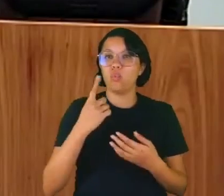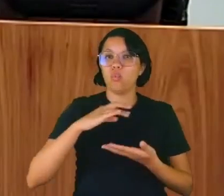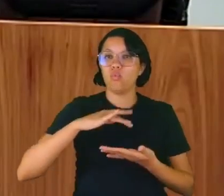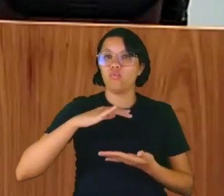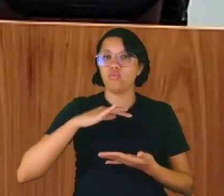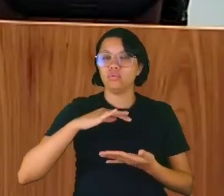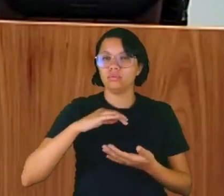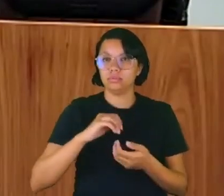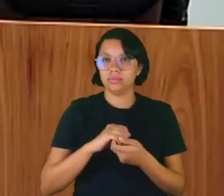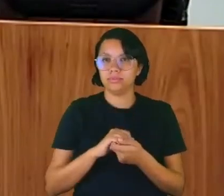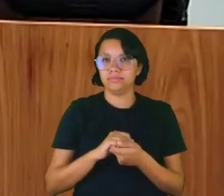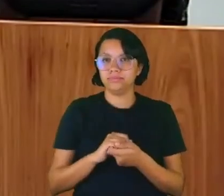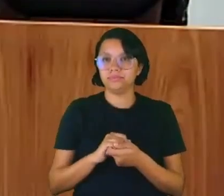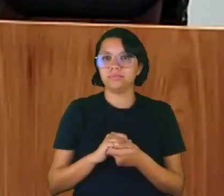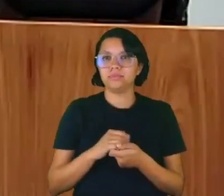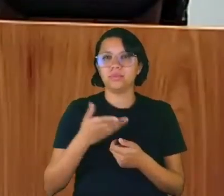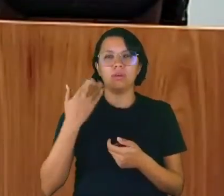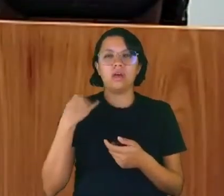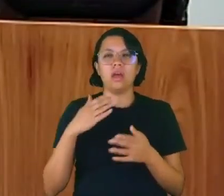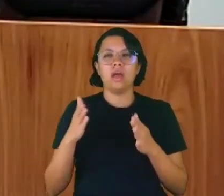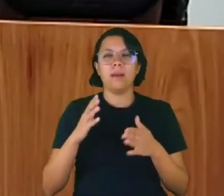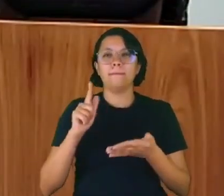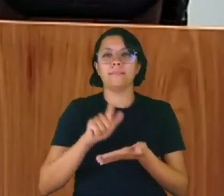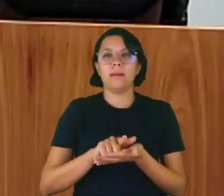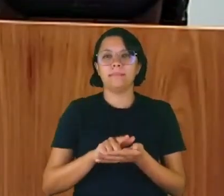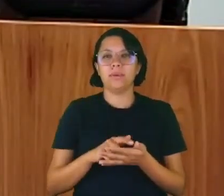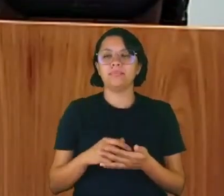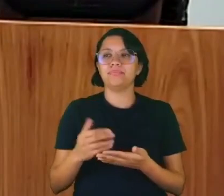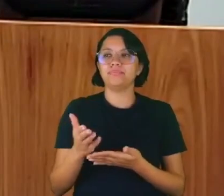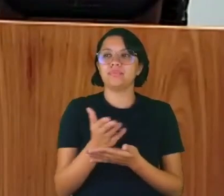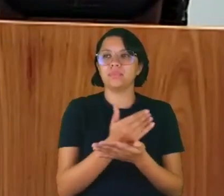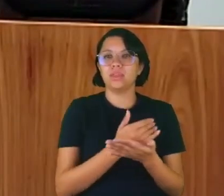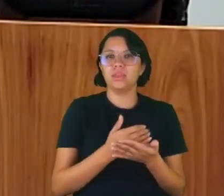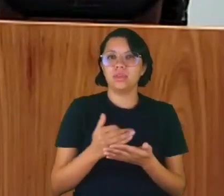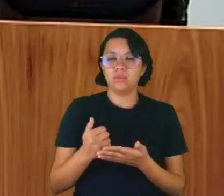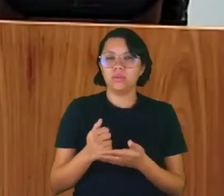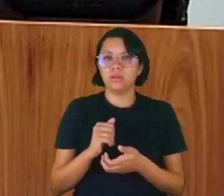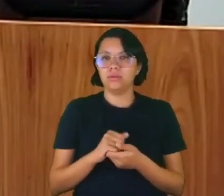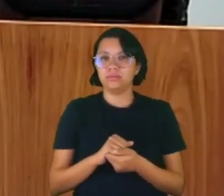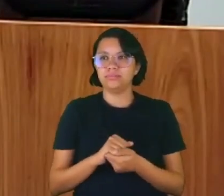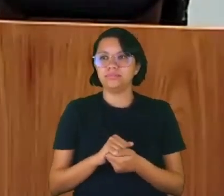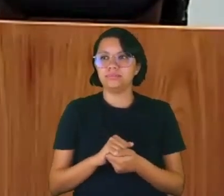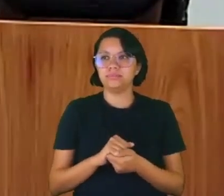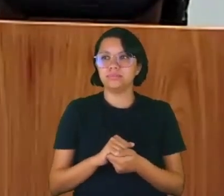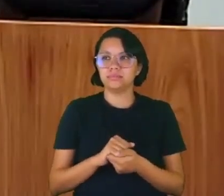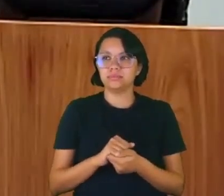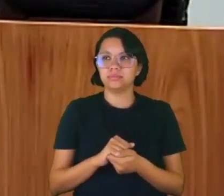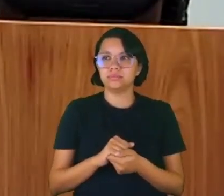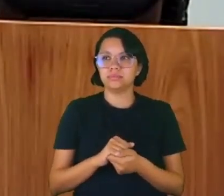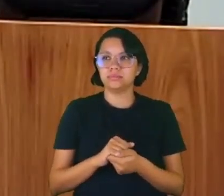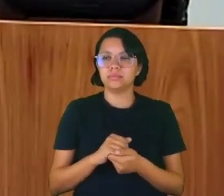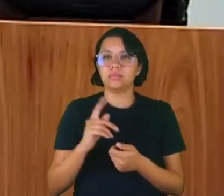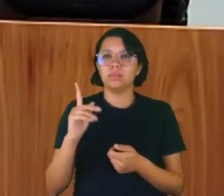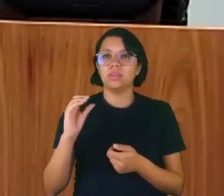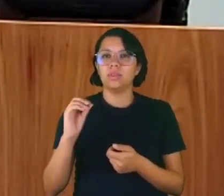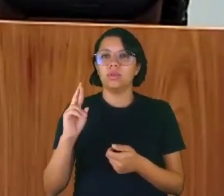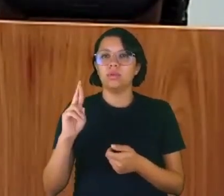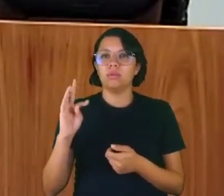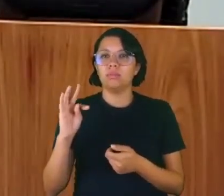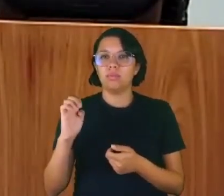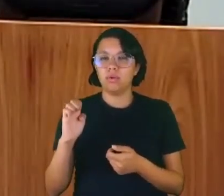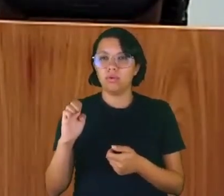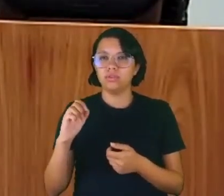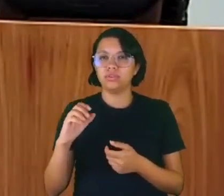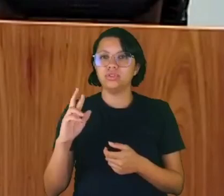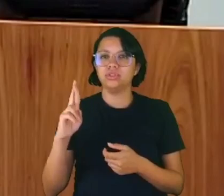dos físicos. E ele recolheu os custos com o porte de remessa e retorno de um volume.